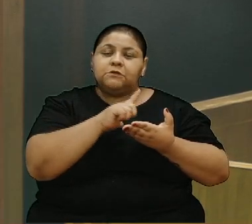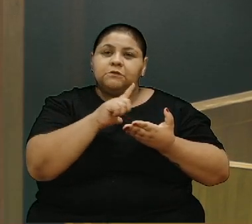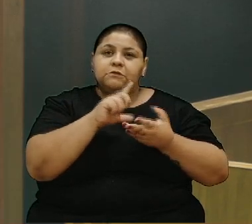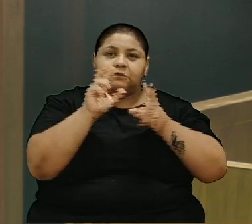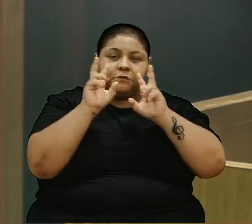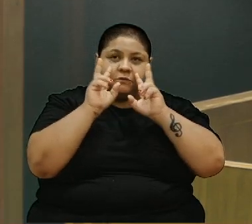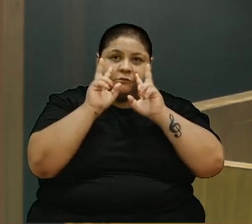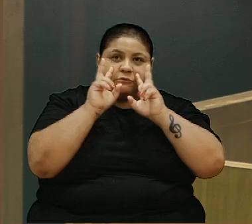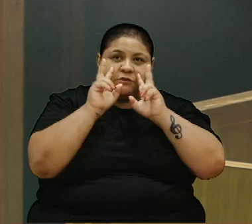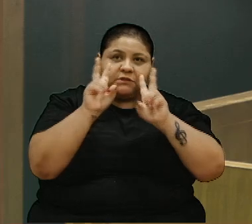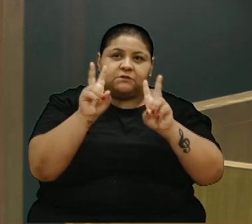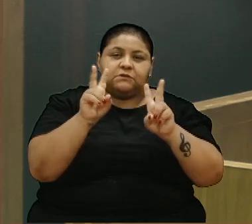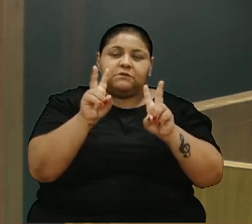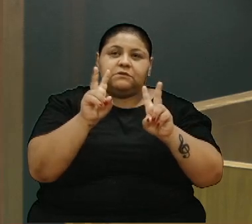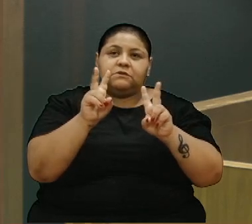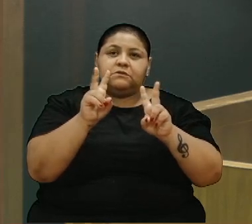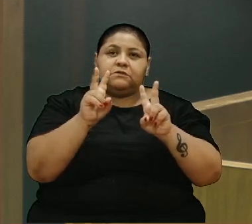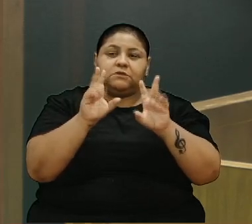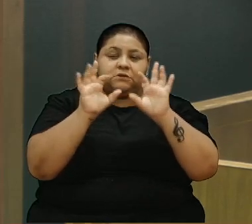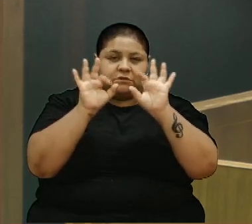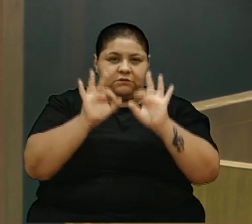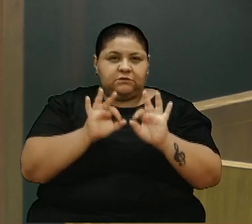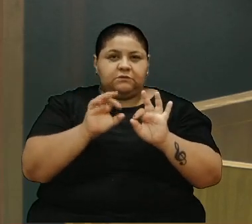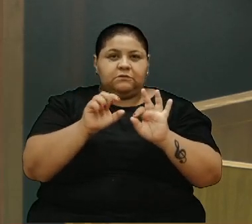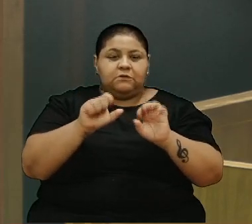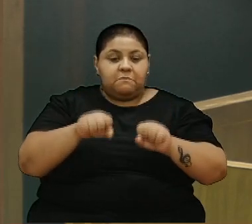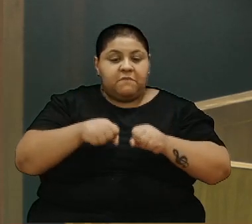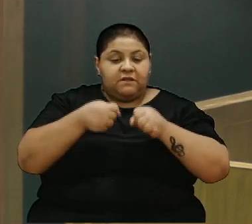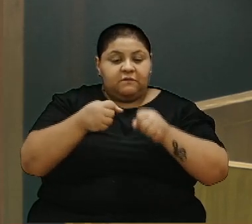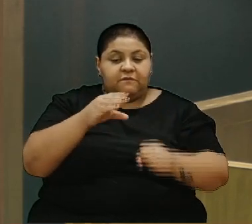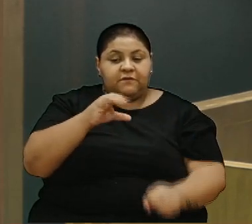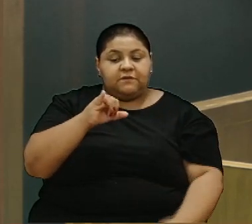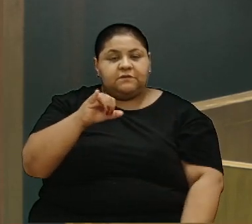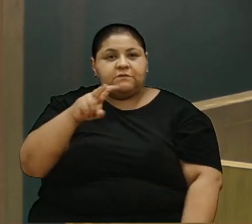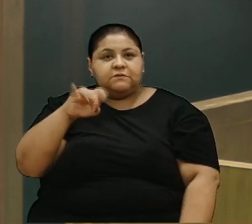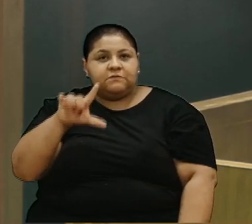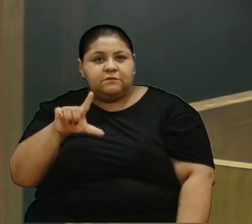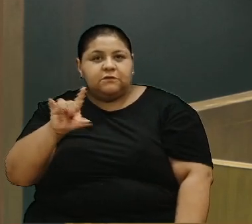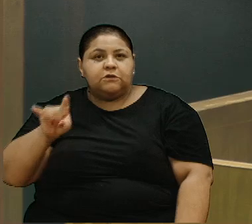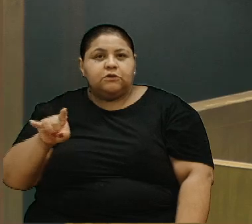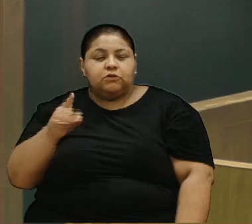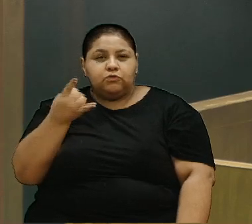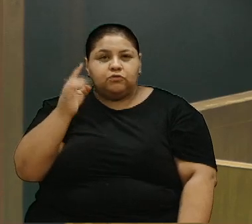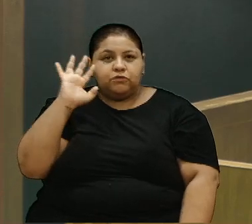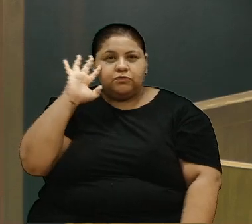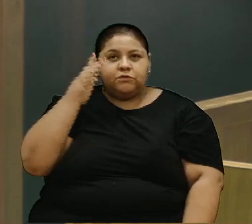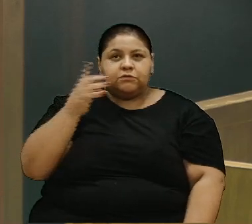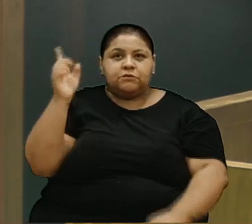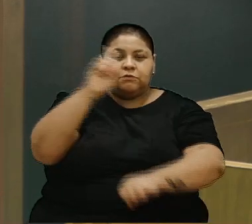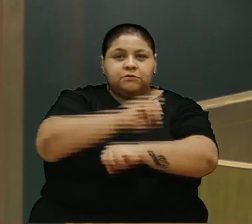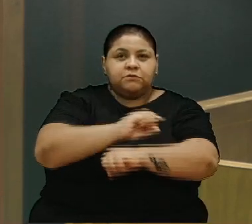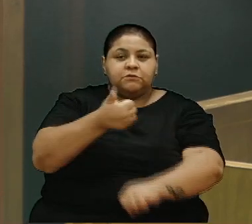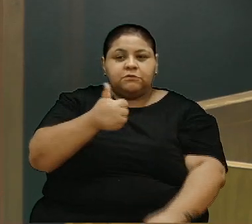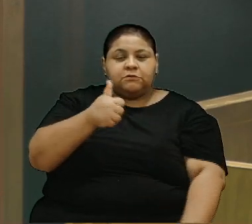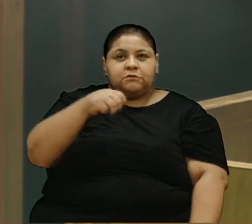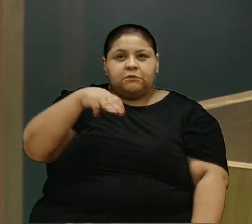olhar com exatidão para a Defesa Civil. No último evento que ocorreu aqui no dia 1º de maio,